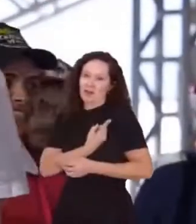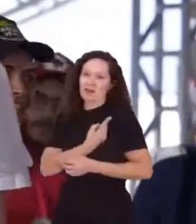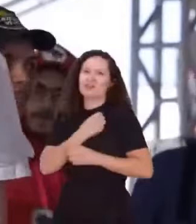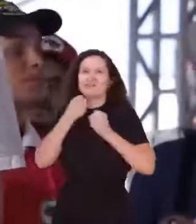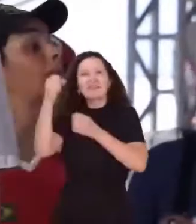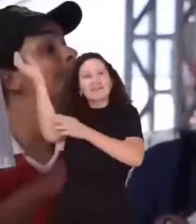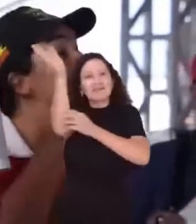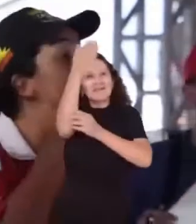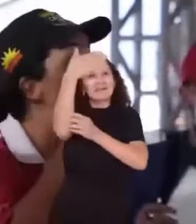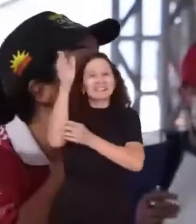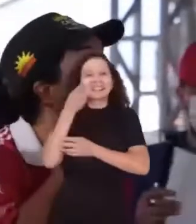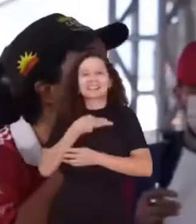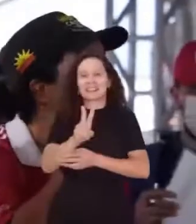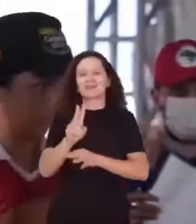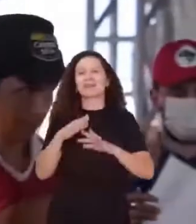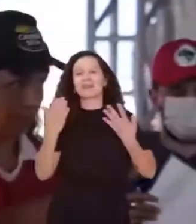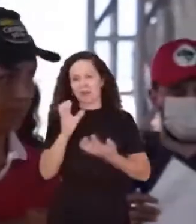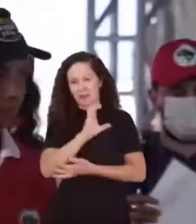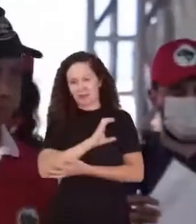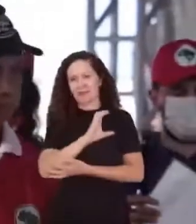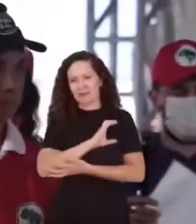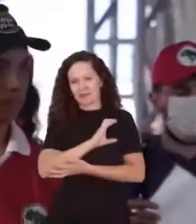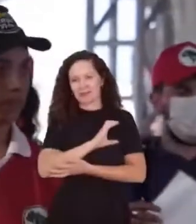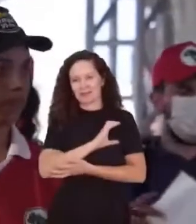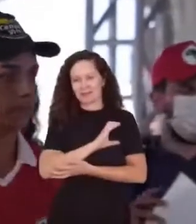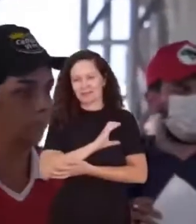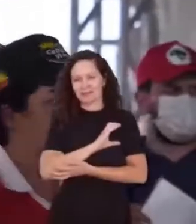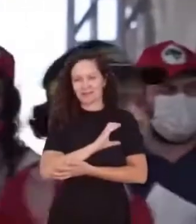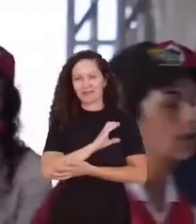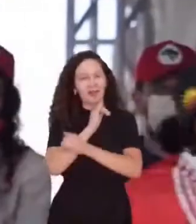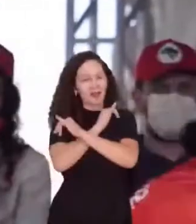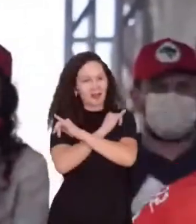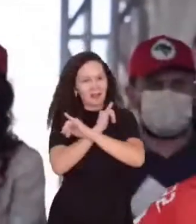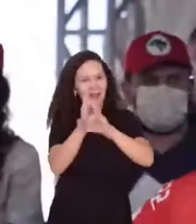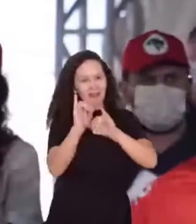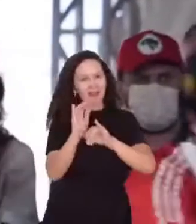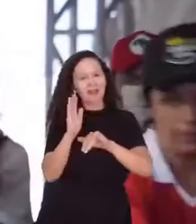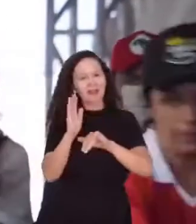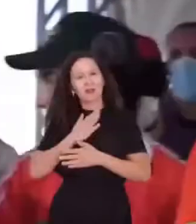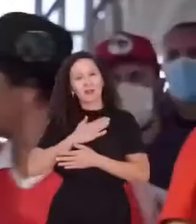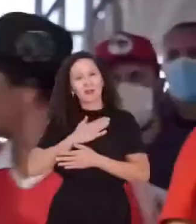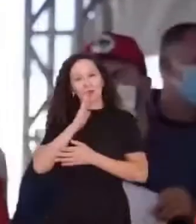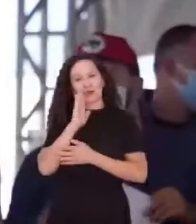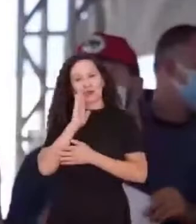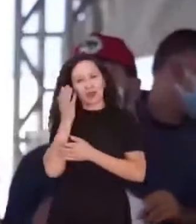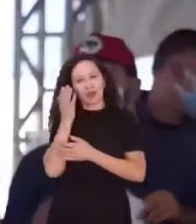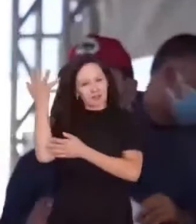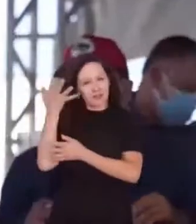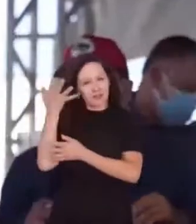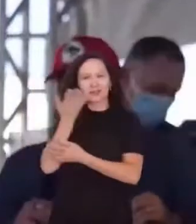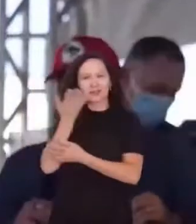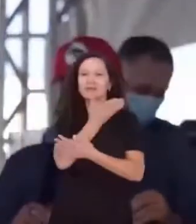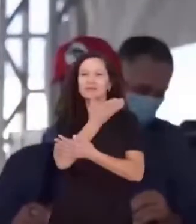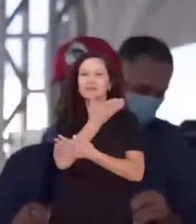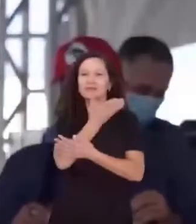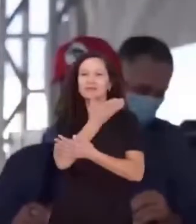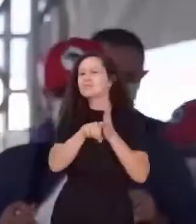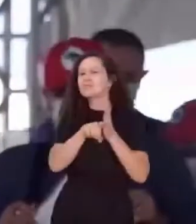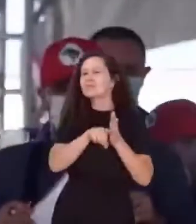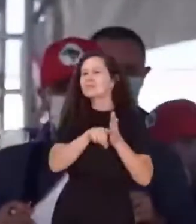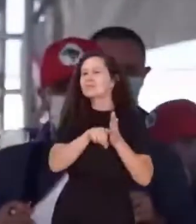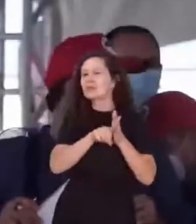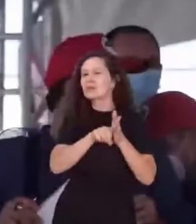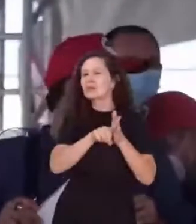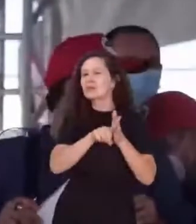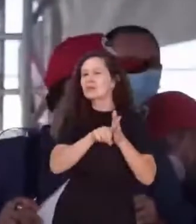companheirada, era essa a minha missão aqui. Eu estava perguntando para o Bajo, e nós temos uma palavra de